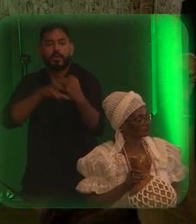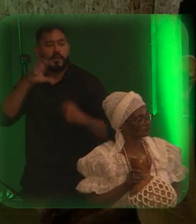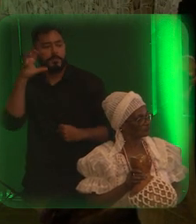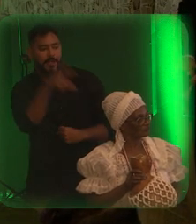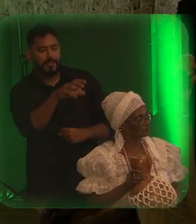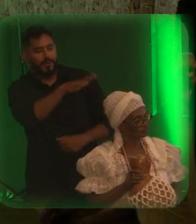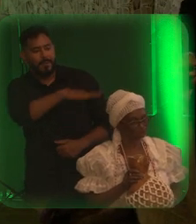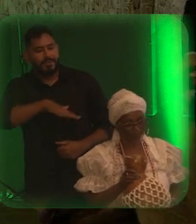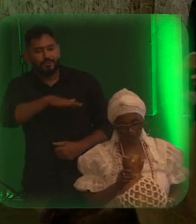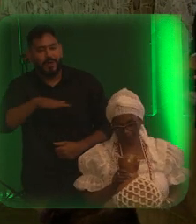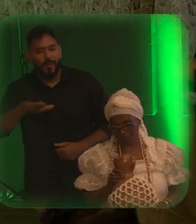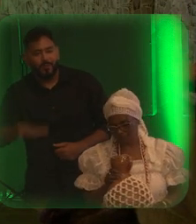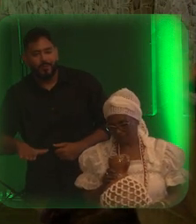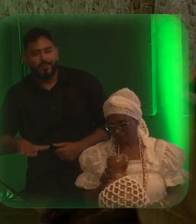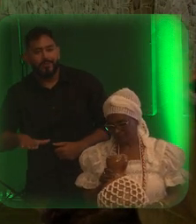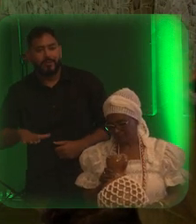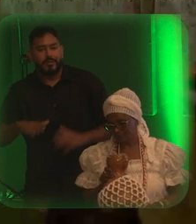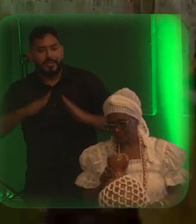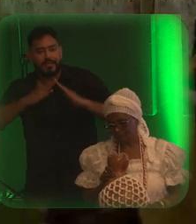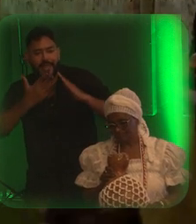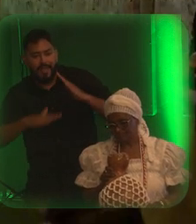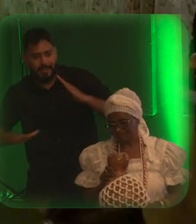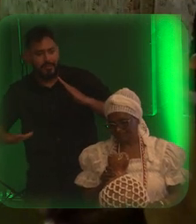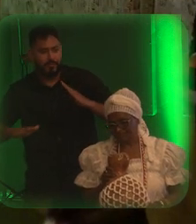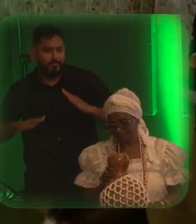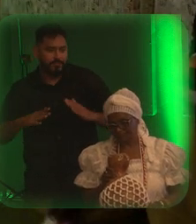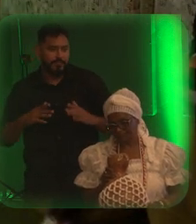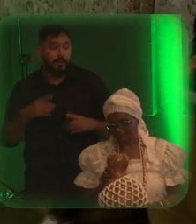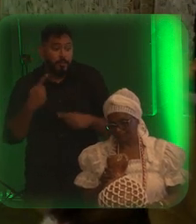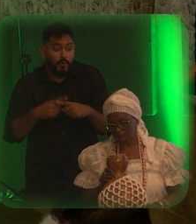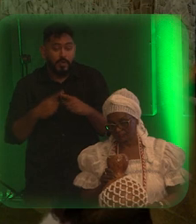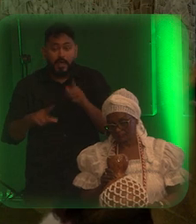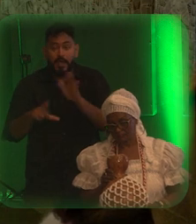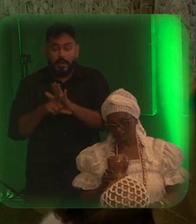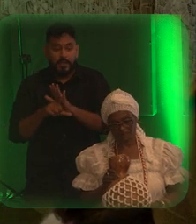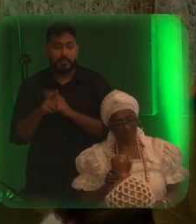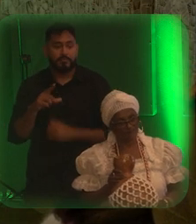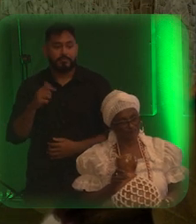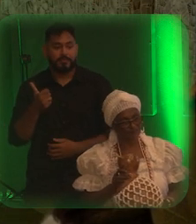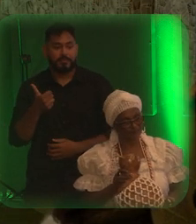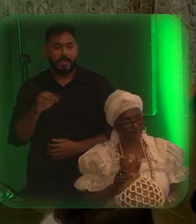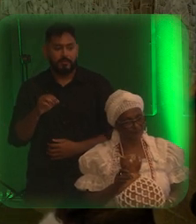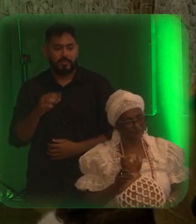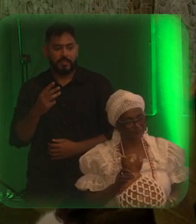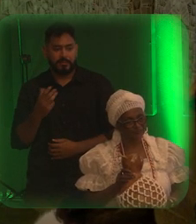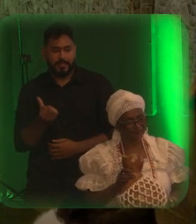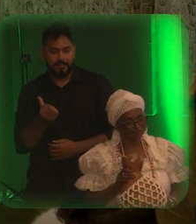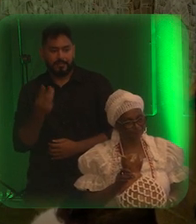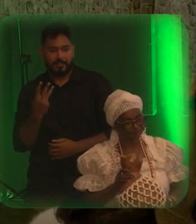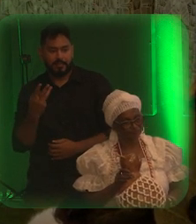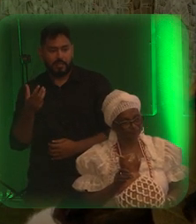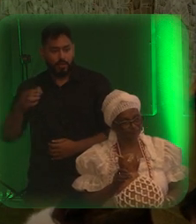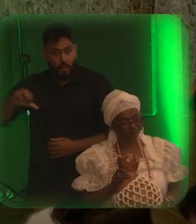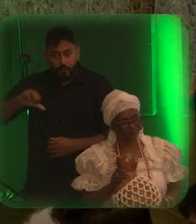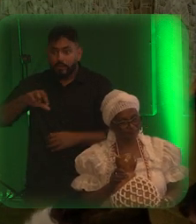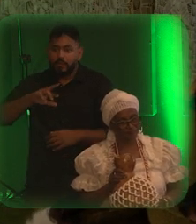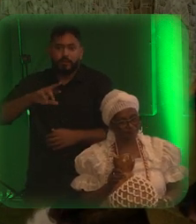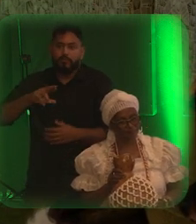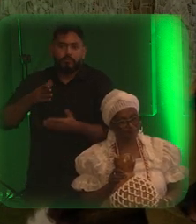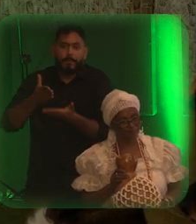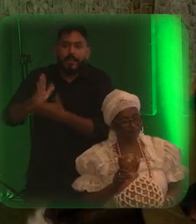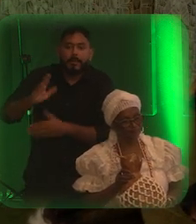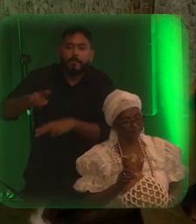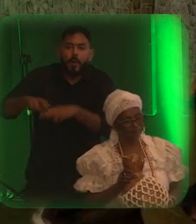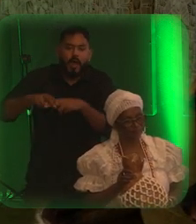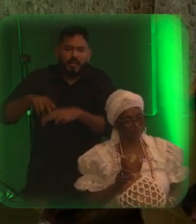terreiro, é empoderamento para dar ao nosso pessoal negro. Porque a lei 10.639, ela não é auto-aplicável, não pela questão da raça,